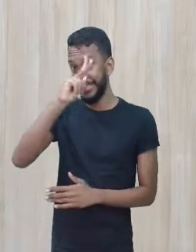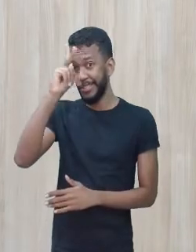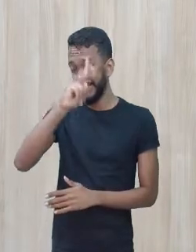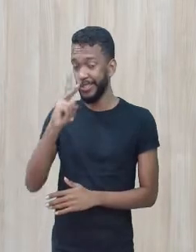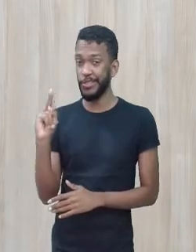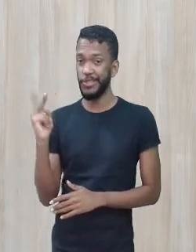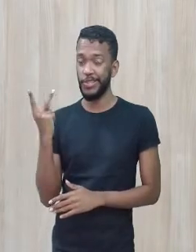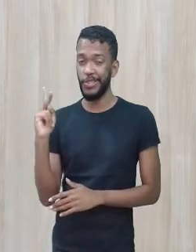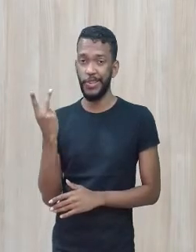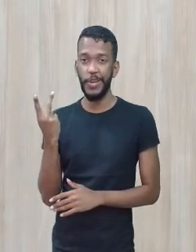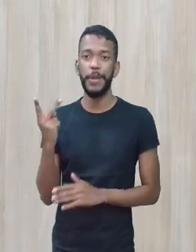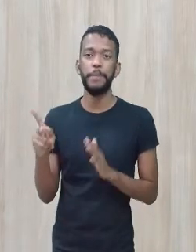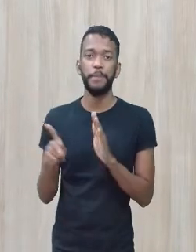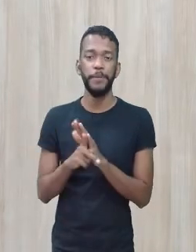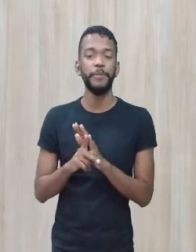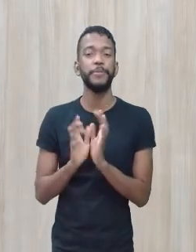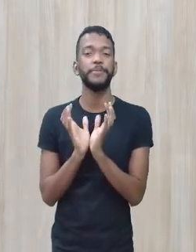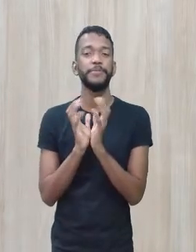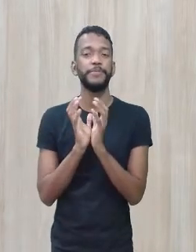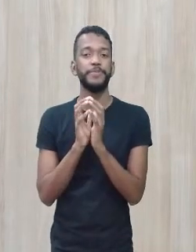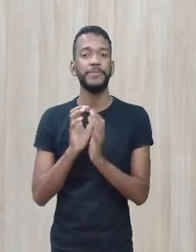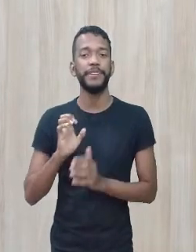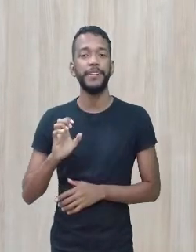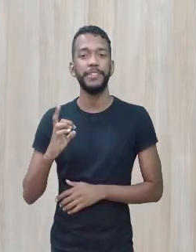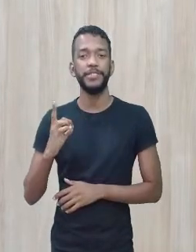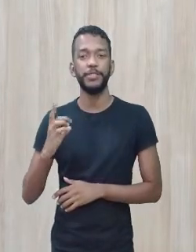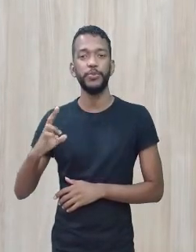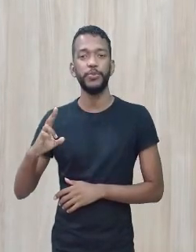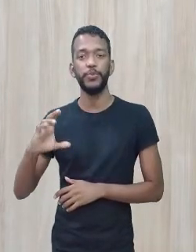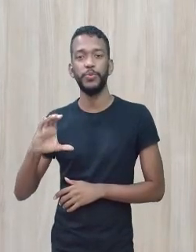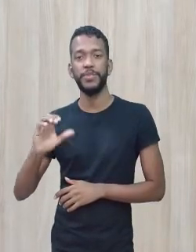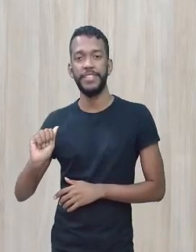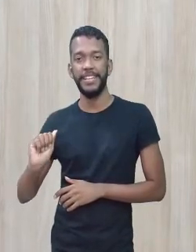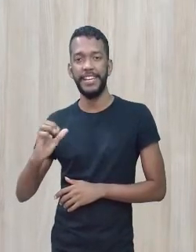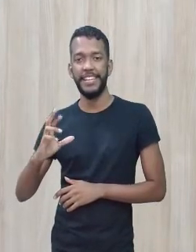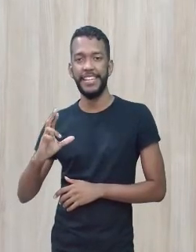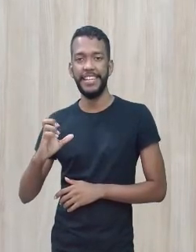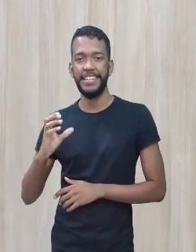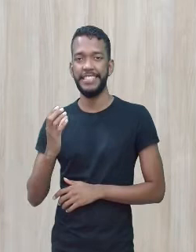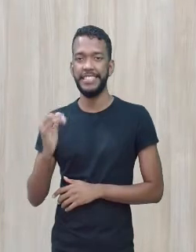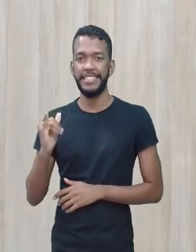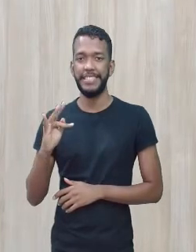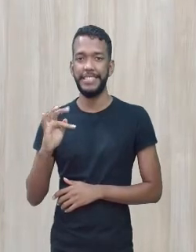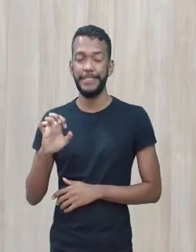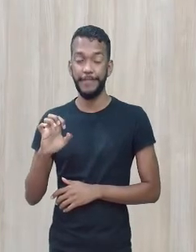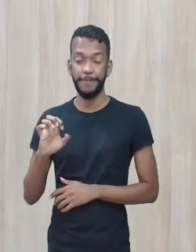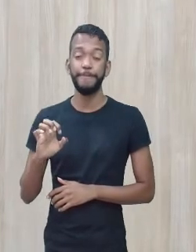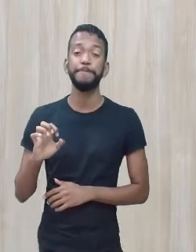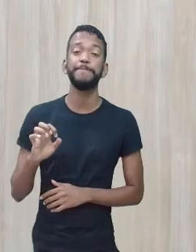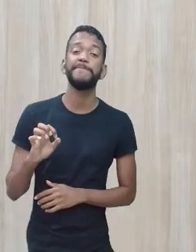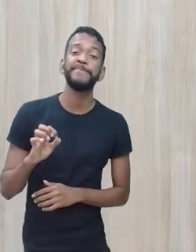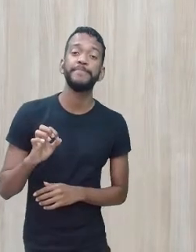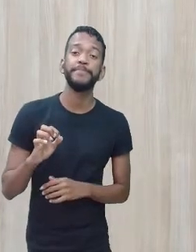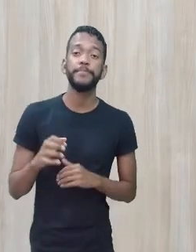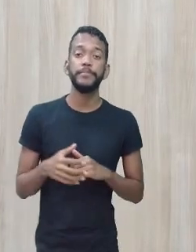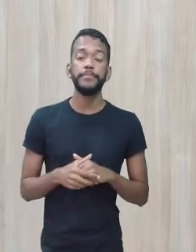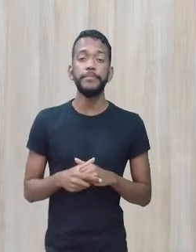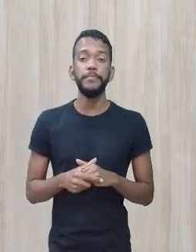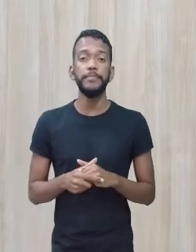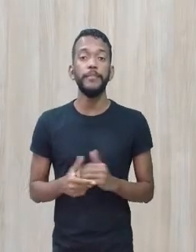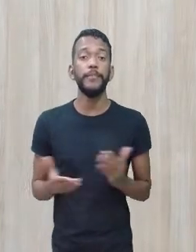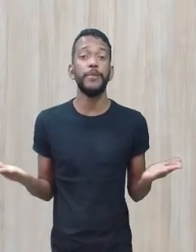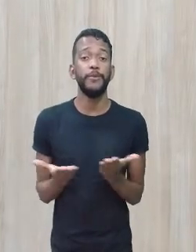do projeto Educa Recife. E espero que vocês gostem do tema de hoje. Para a nossa aula de